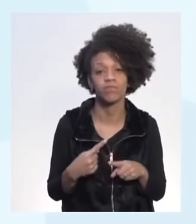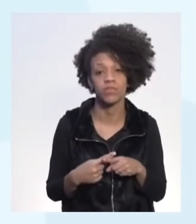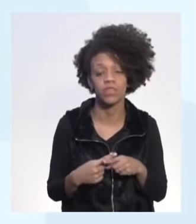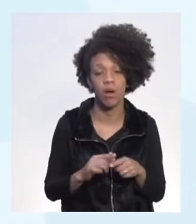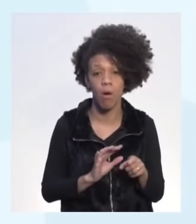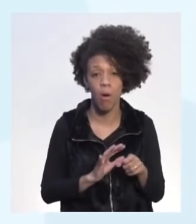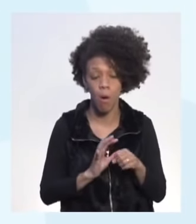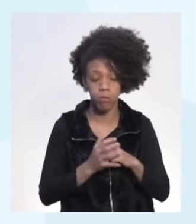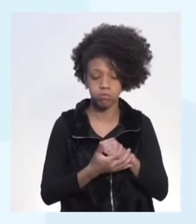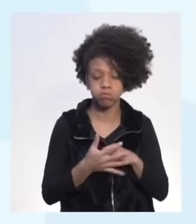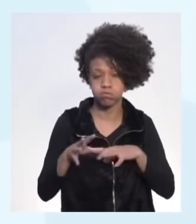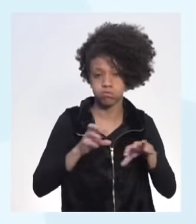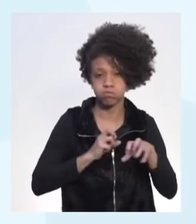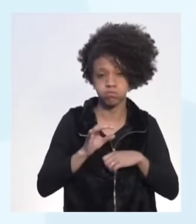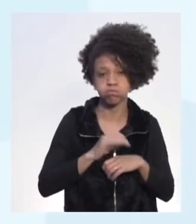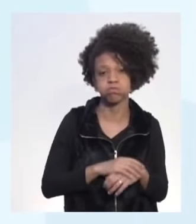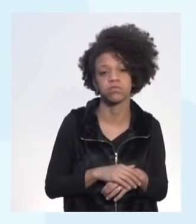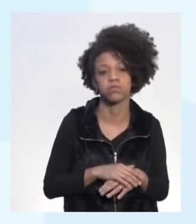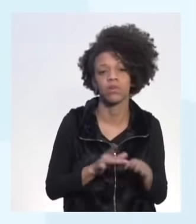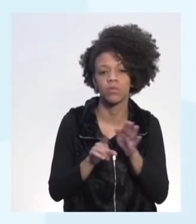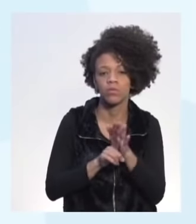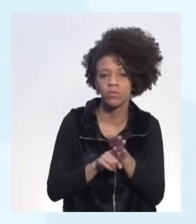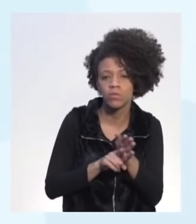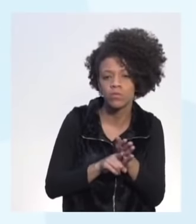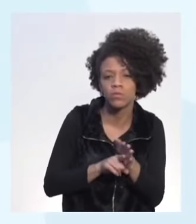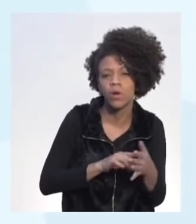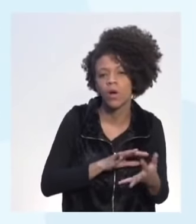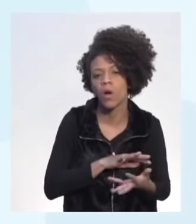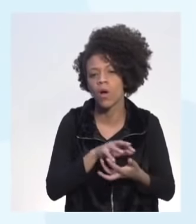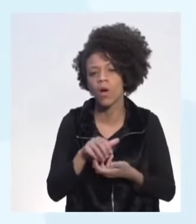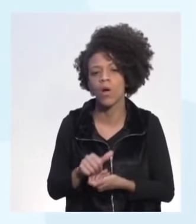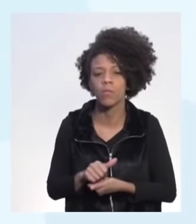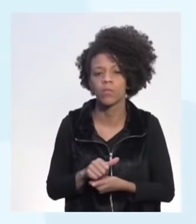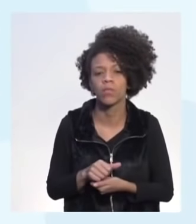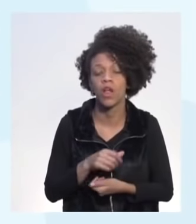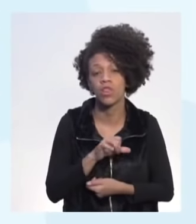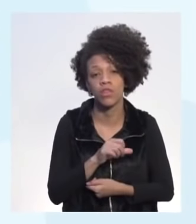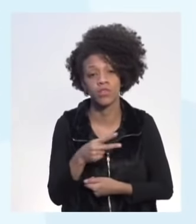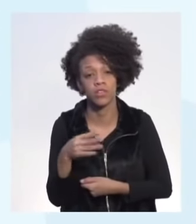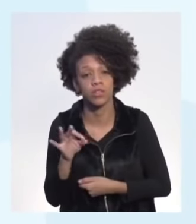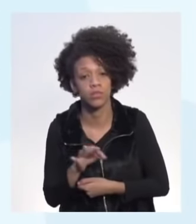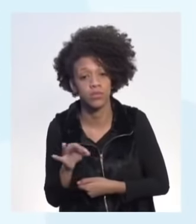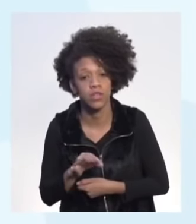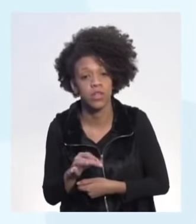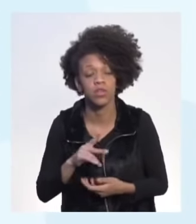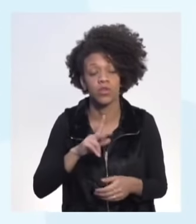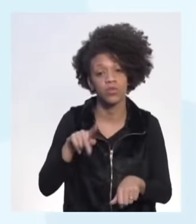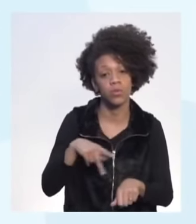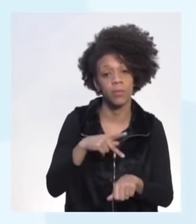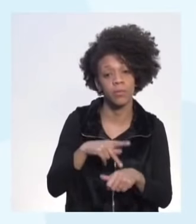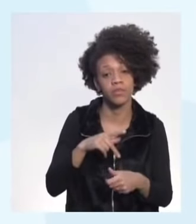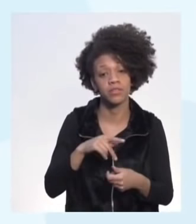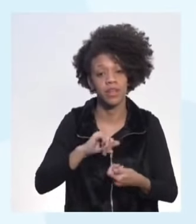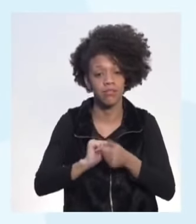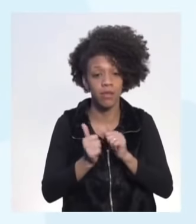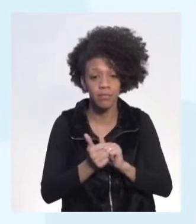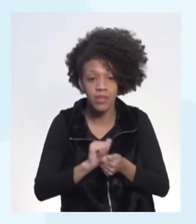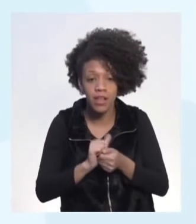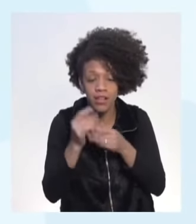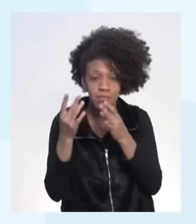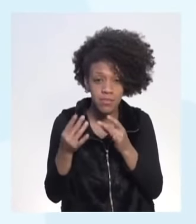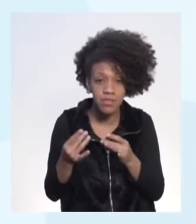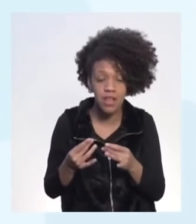com um estudo elaborado pela Global Access to Justice, cerca de 92% dos países adotaram medidas especiais para